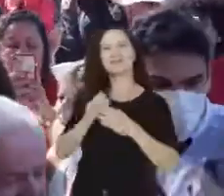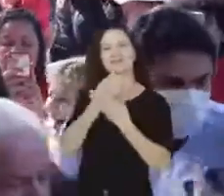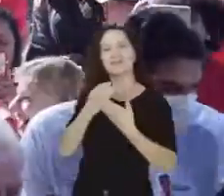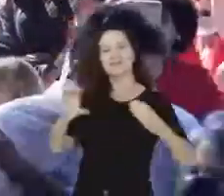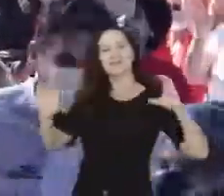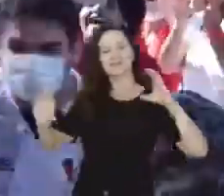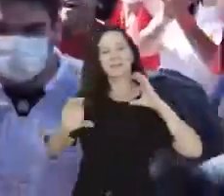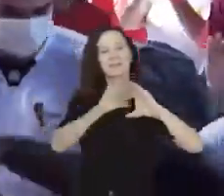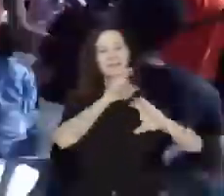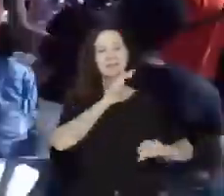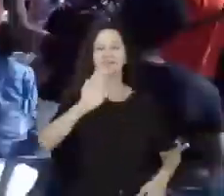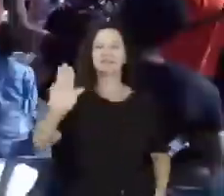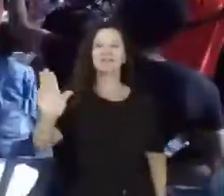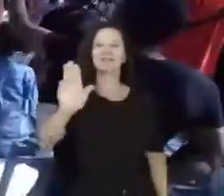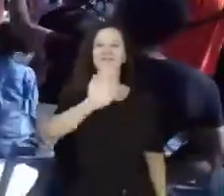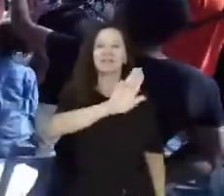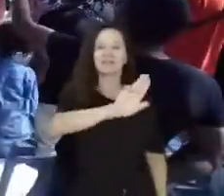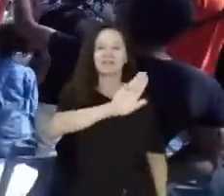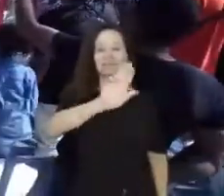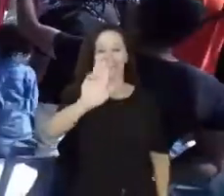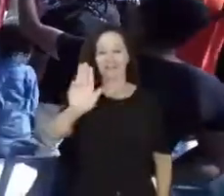Lula! Lula!